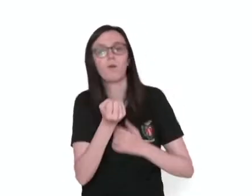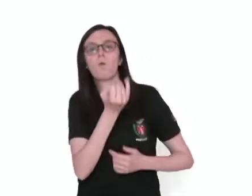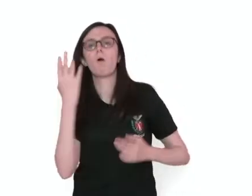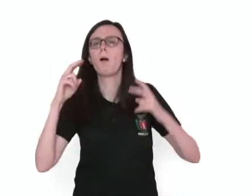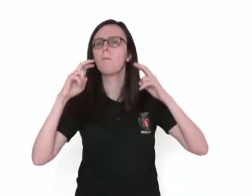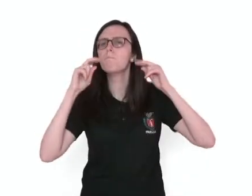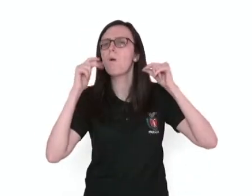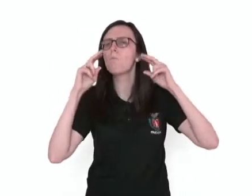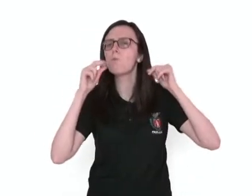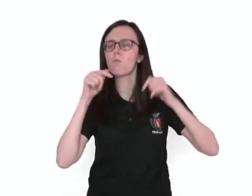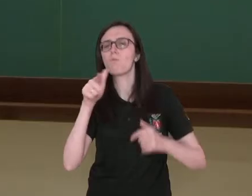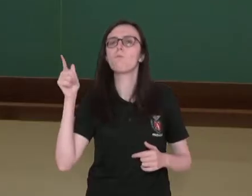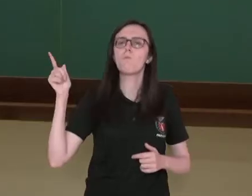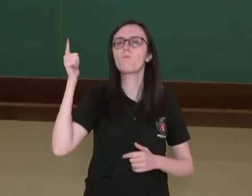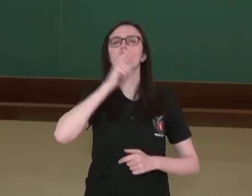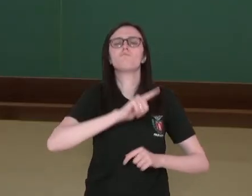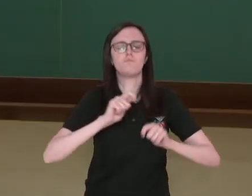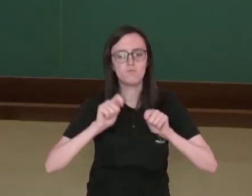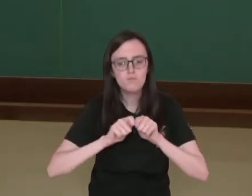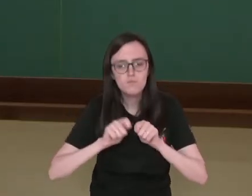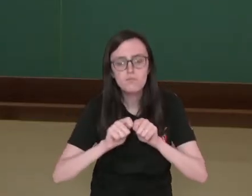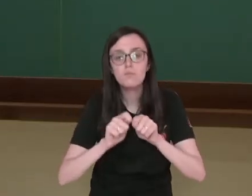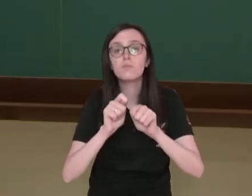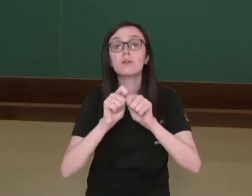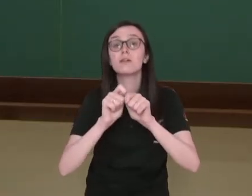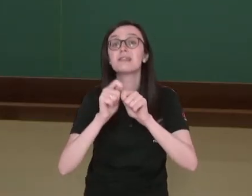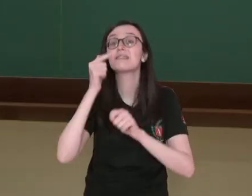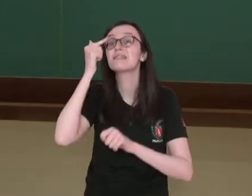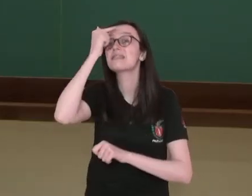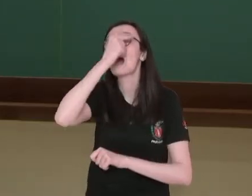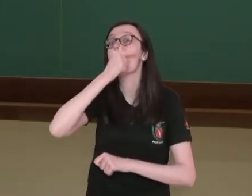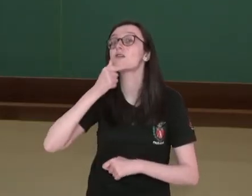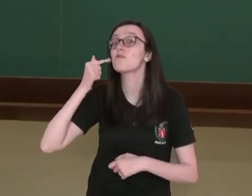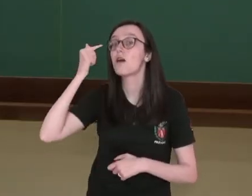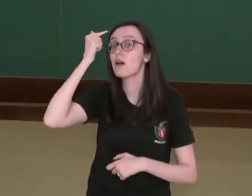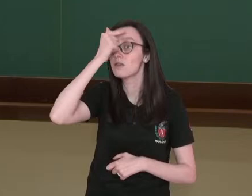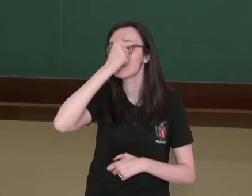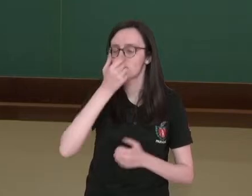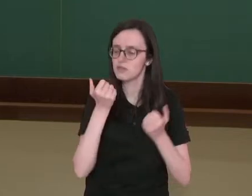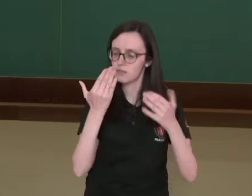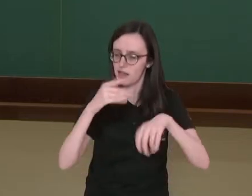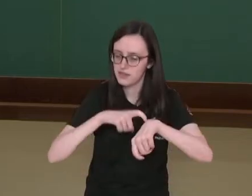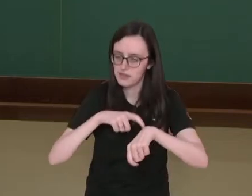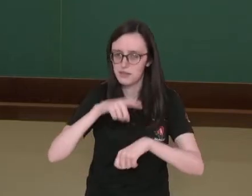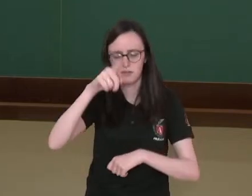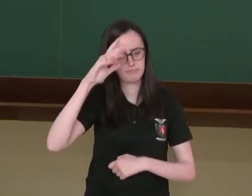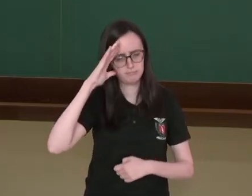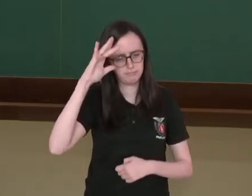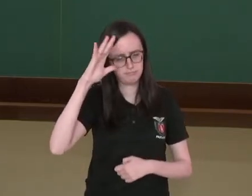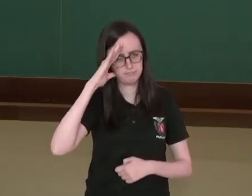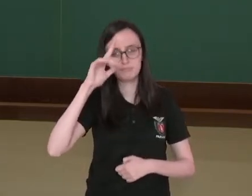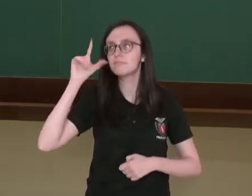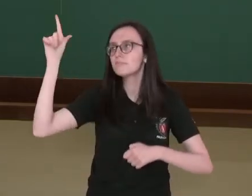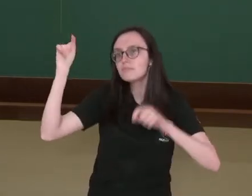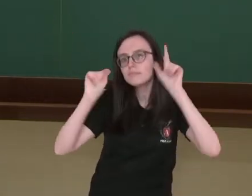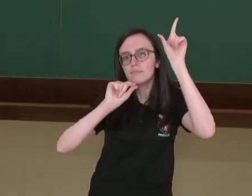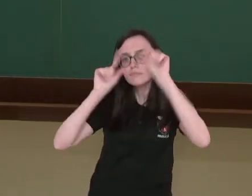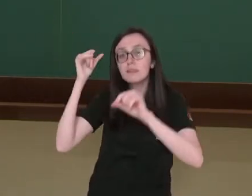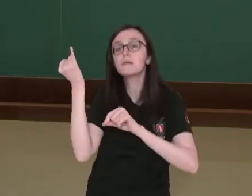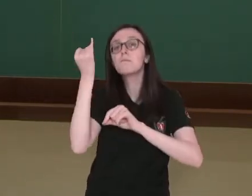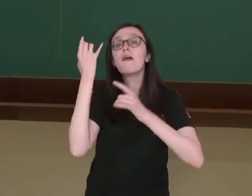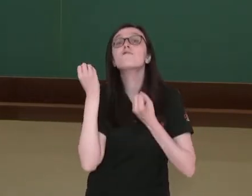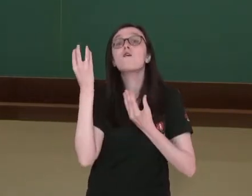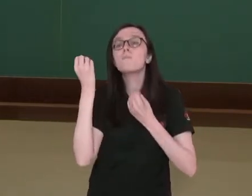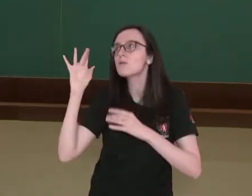bombons Fernando consegue produzir em 7 horas? Vou dar um tempinho para vocês destacarem os dados